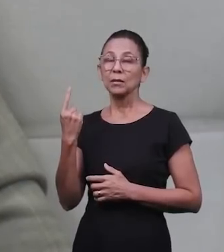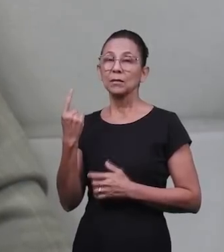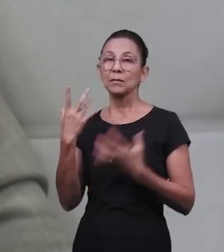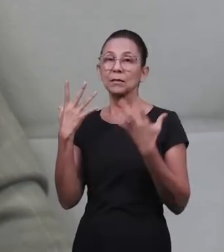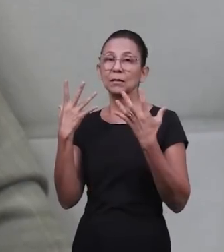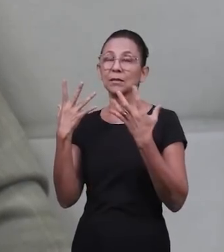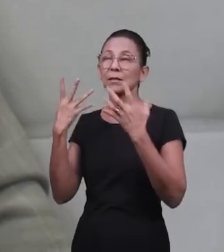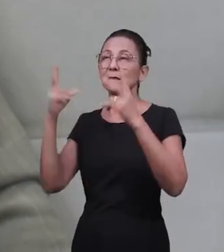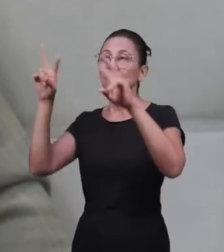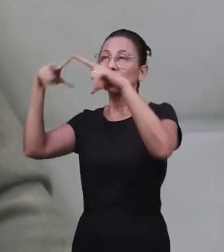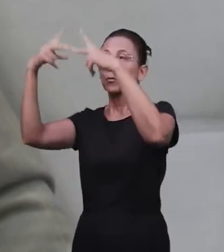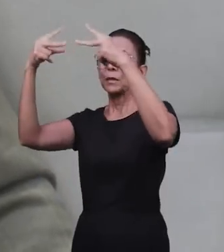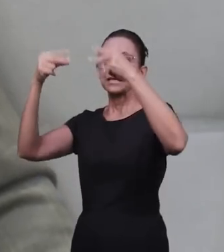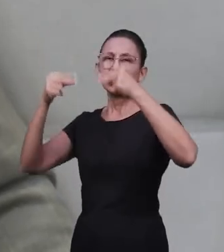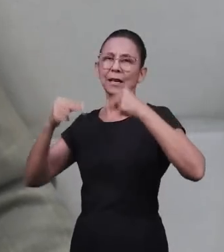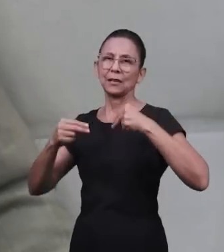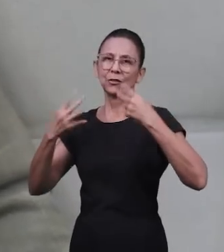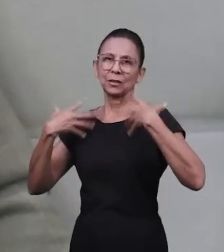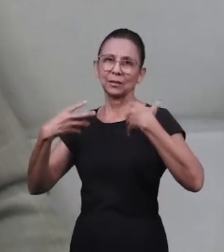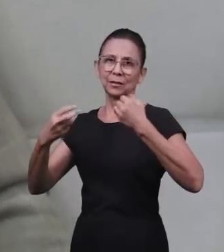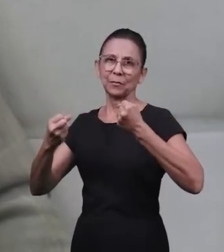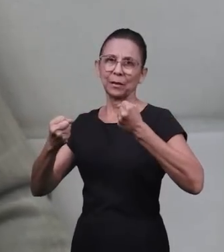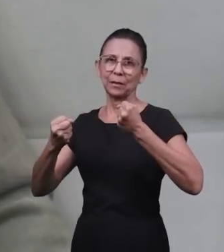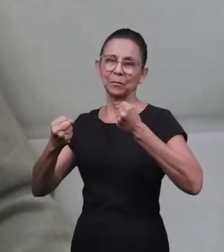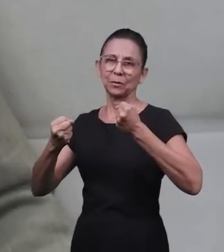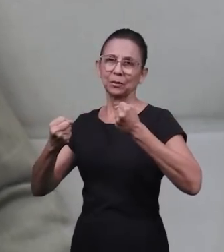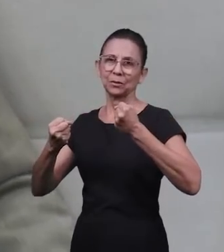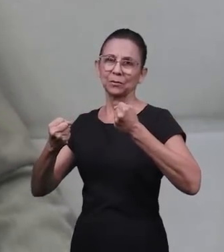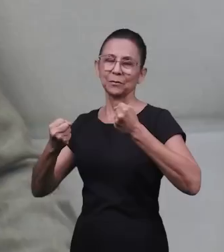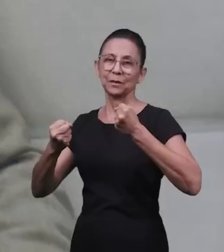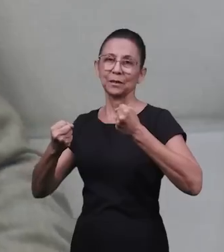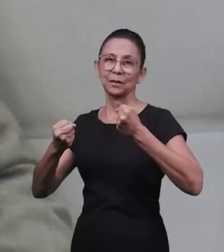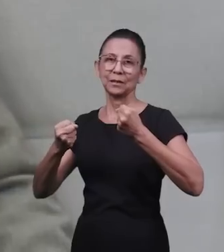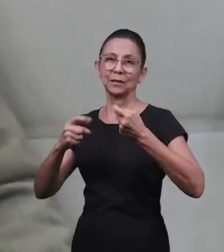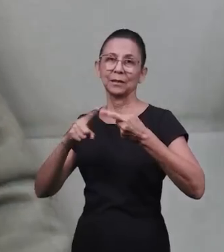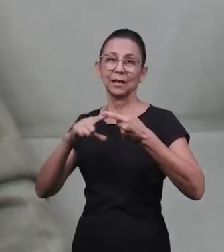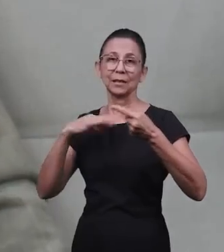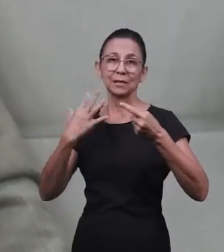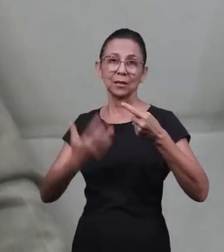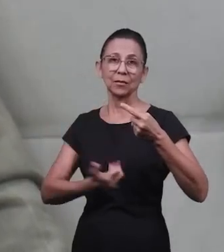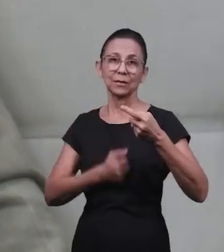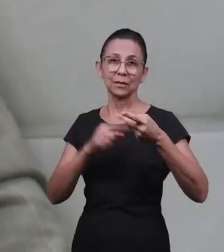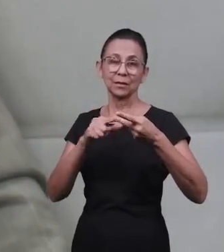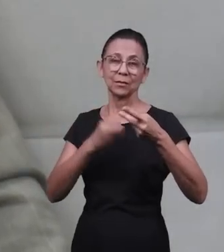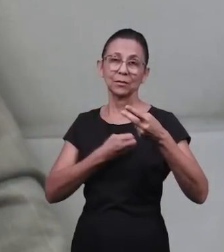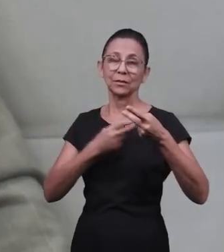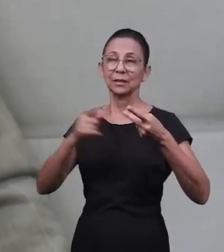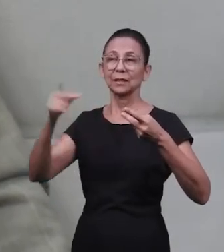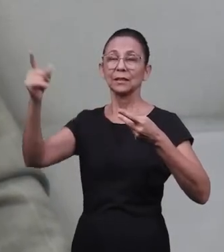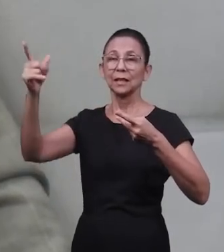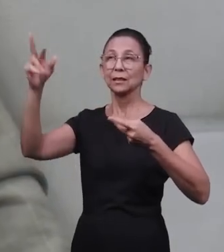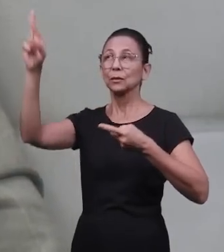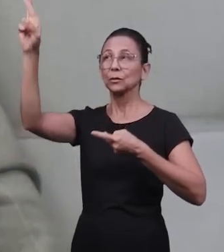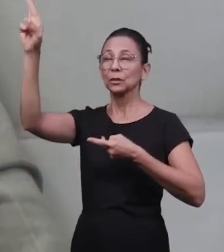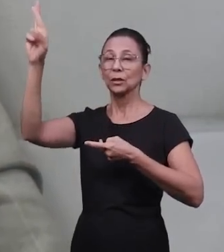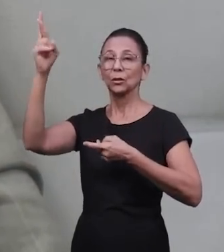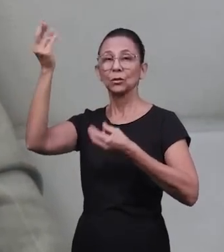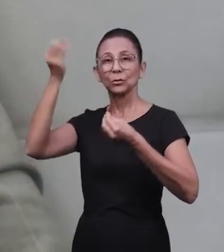salvação, a vida eterna e tantos outros